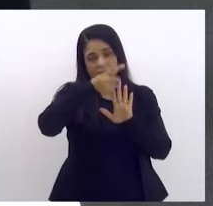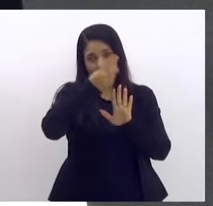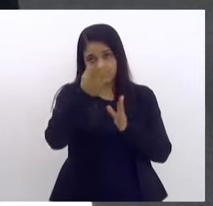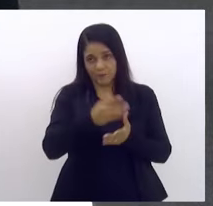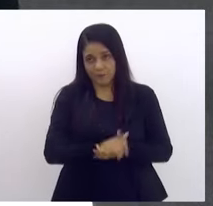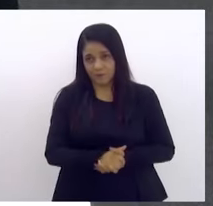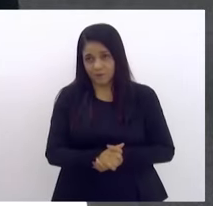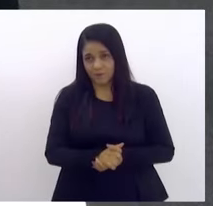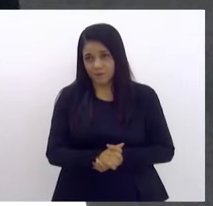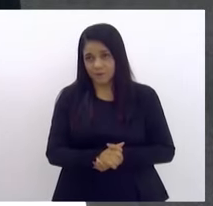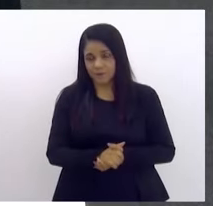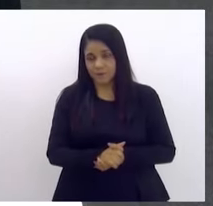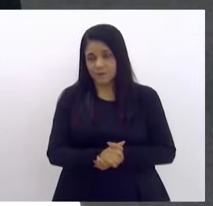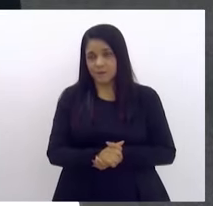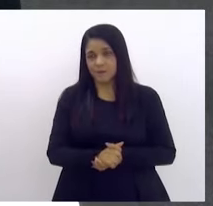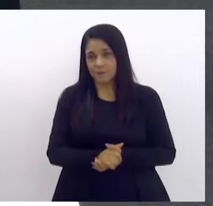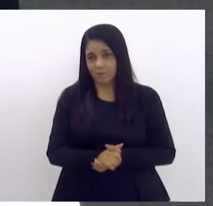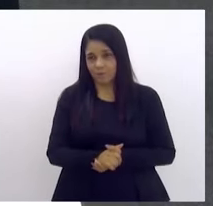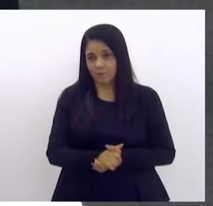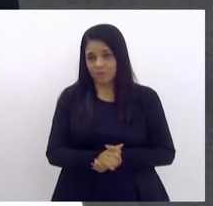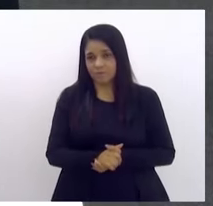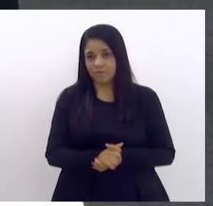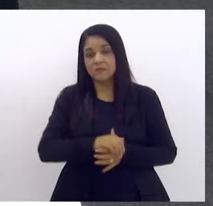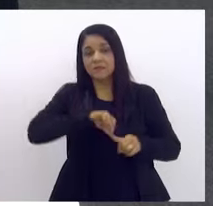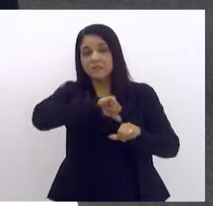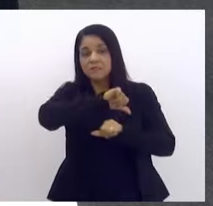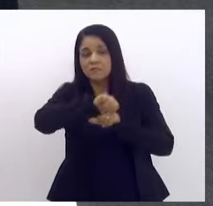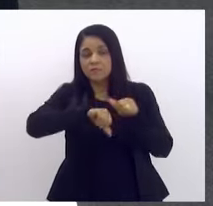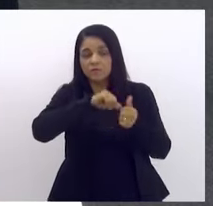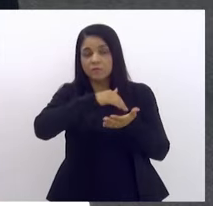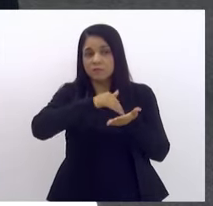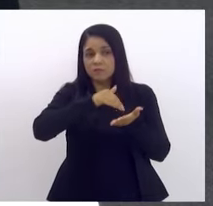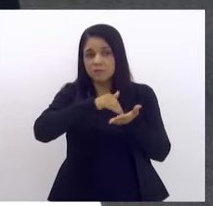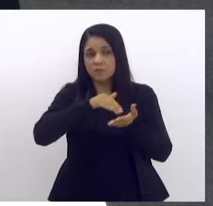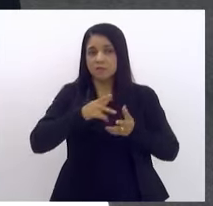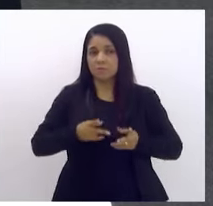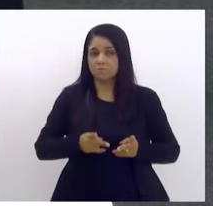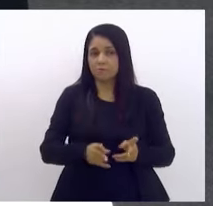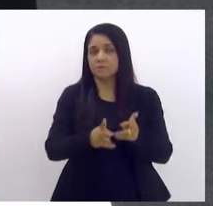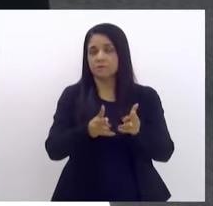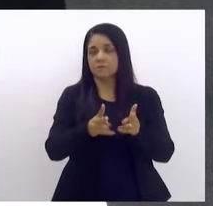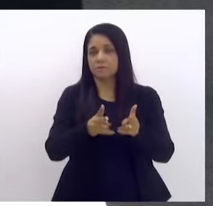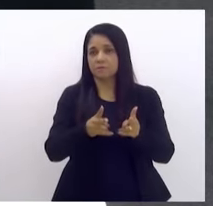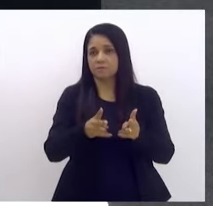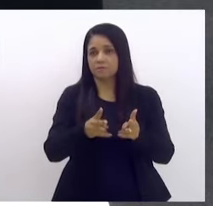e transformando isso em secretarias permanentes